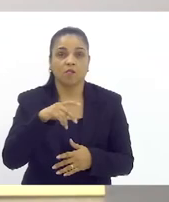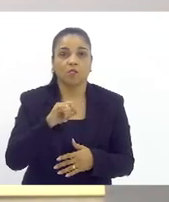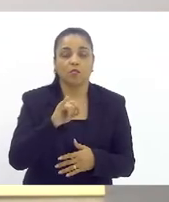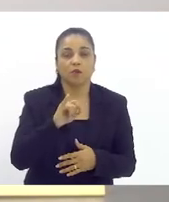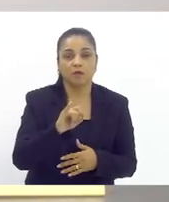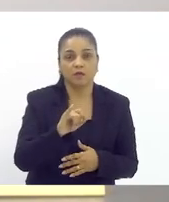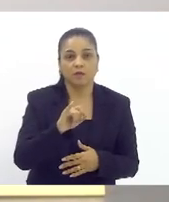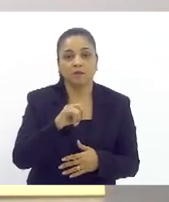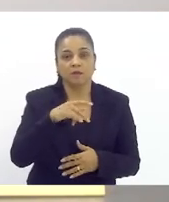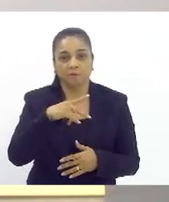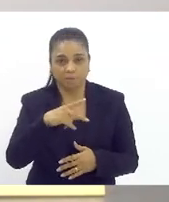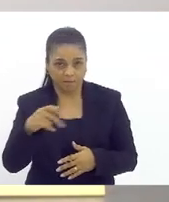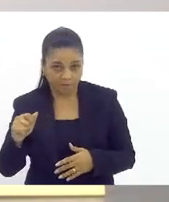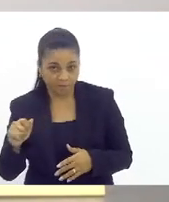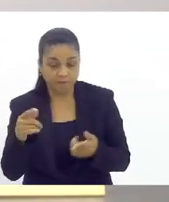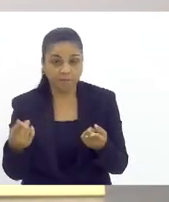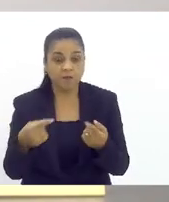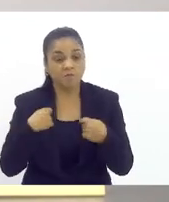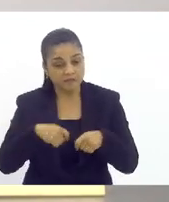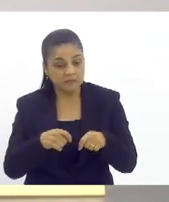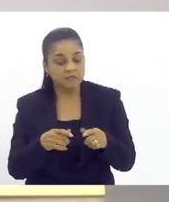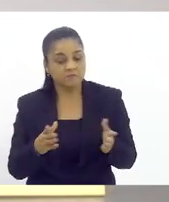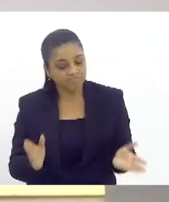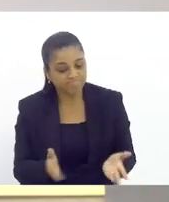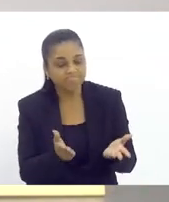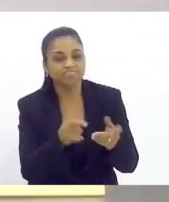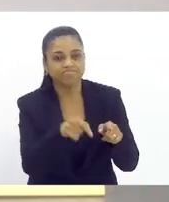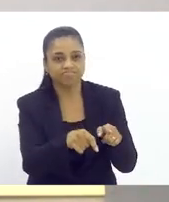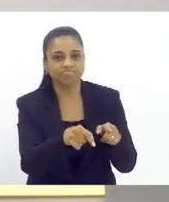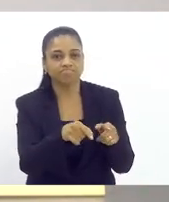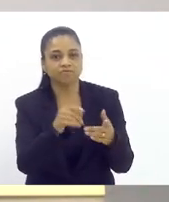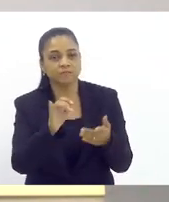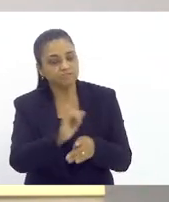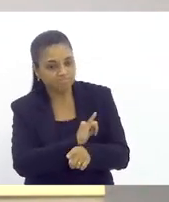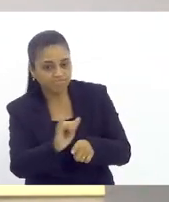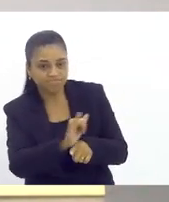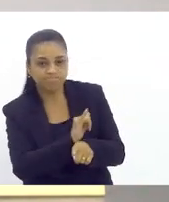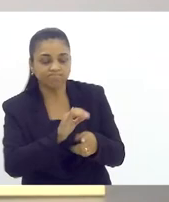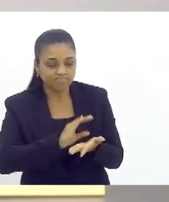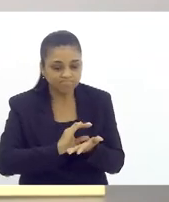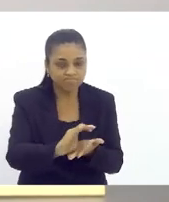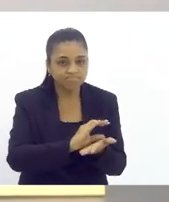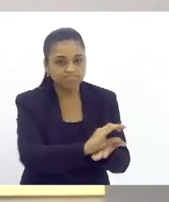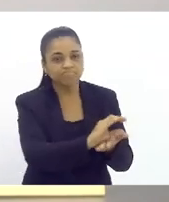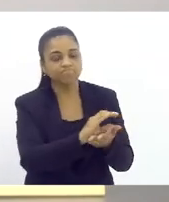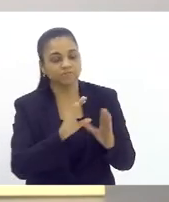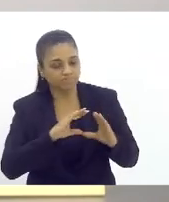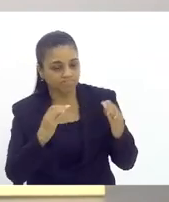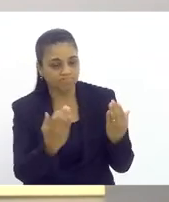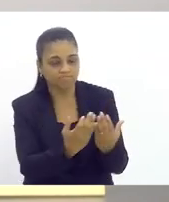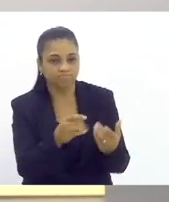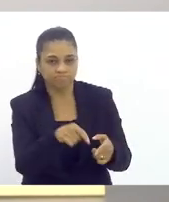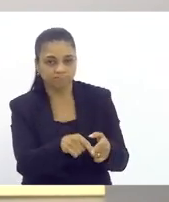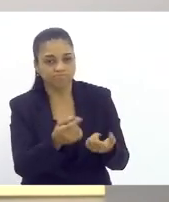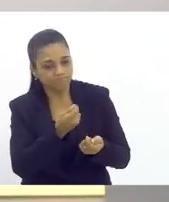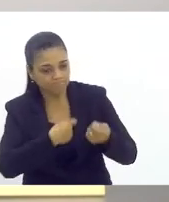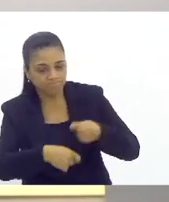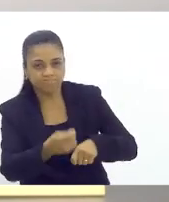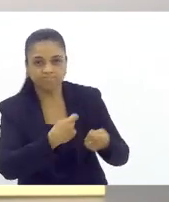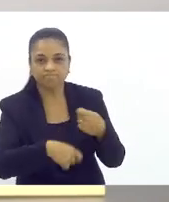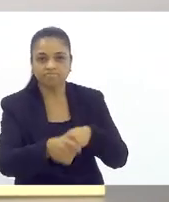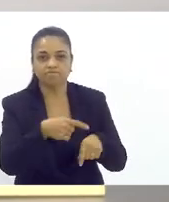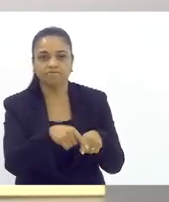tem que também aplicar recurso para fortalecer a organização Comunitária fortalecer os elos da cadeia de comercialização